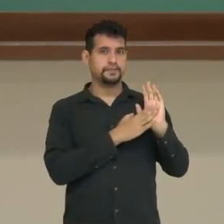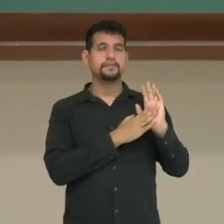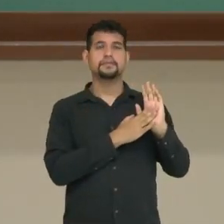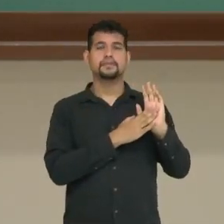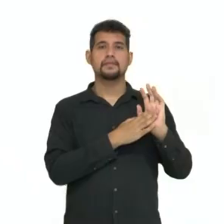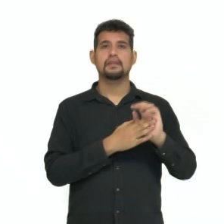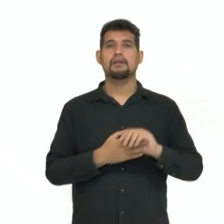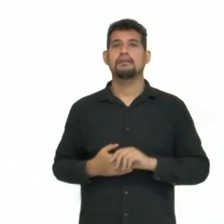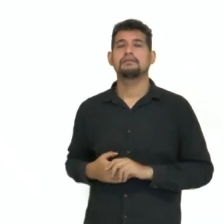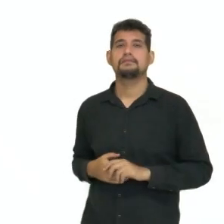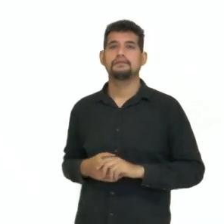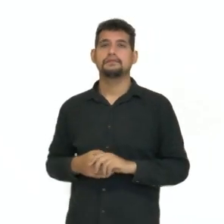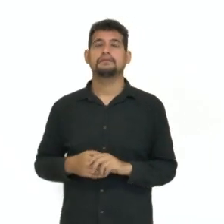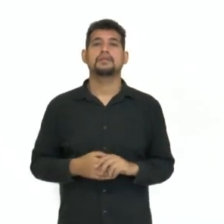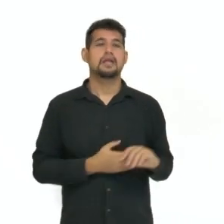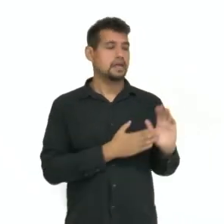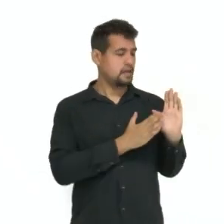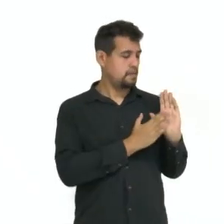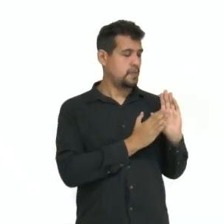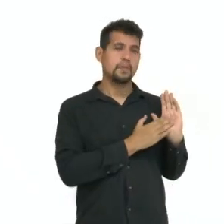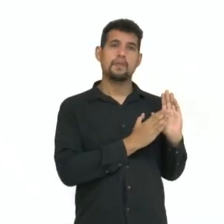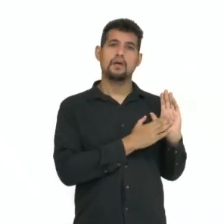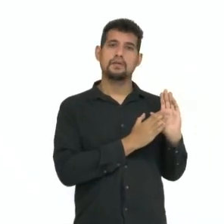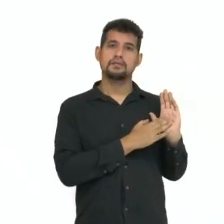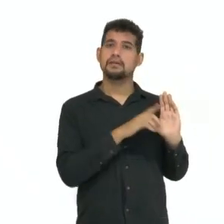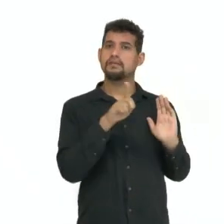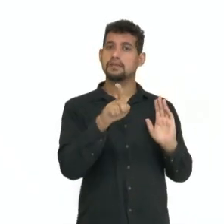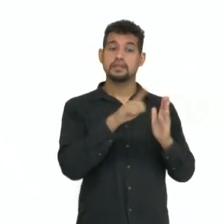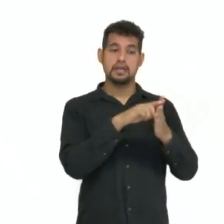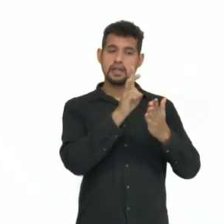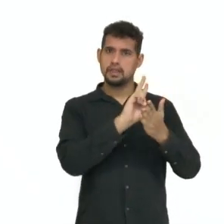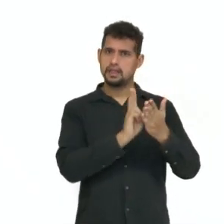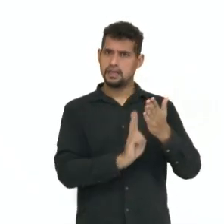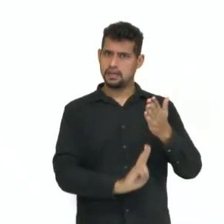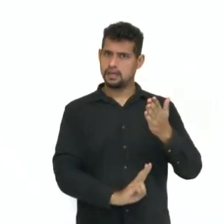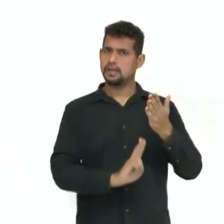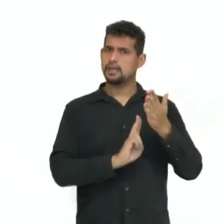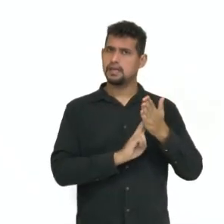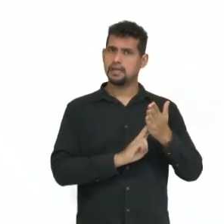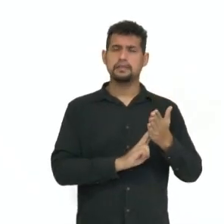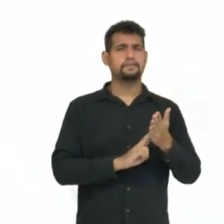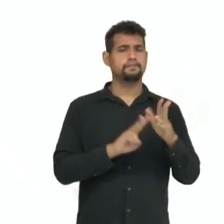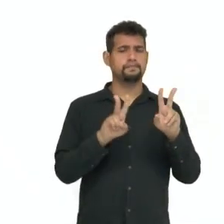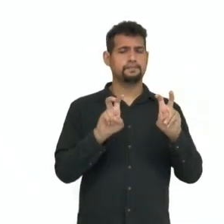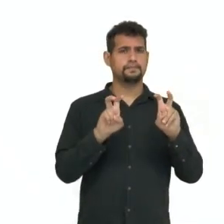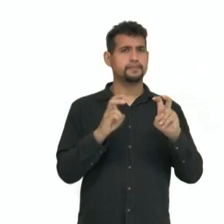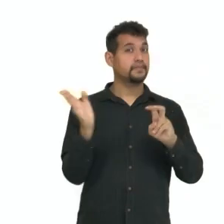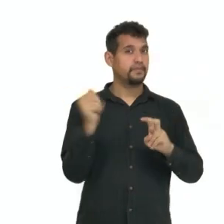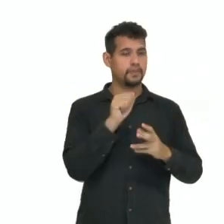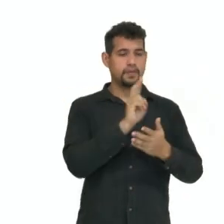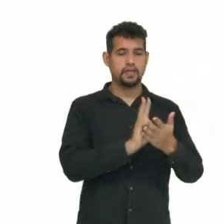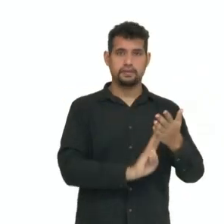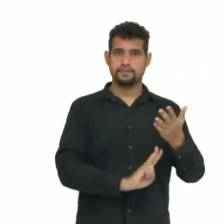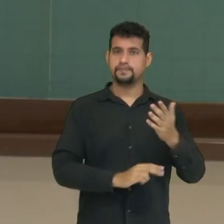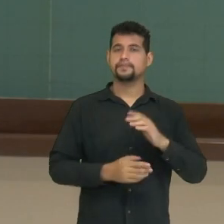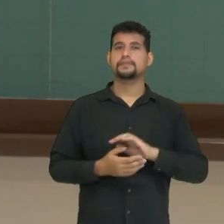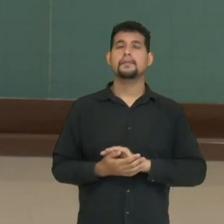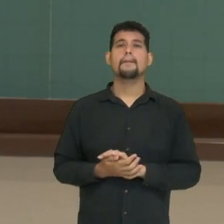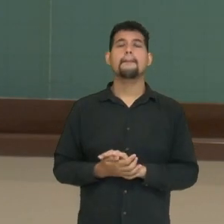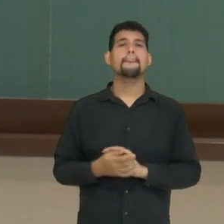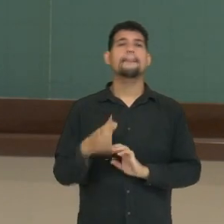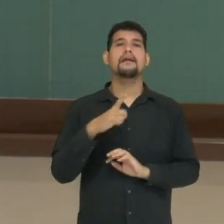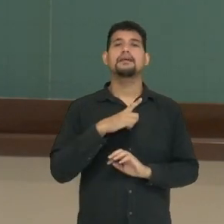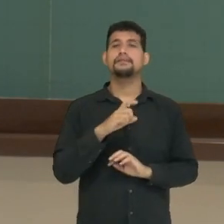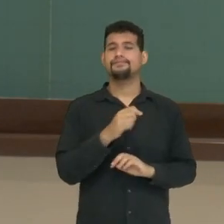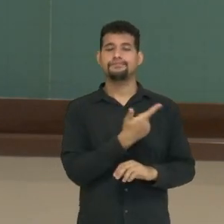Então, a proposta é que você releia esse trecho. Vamos reler então. Estar